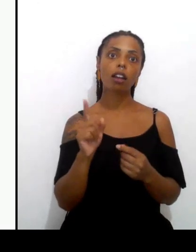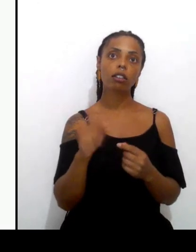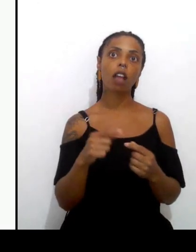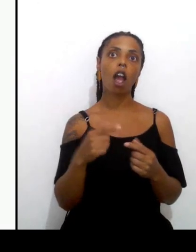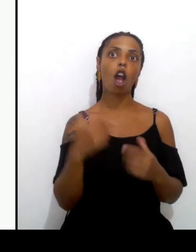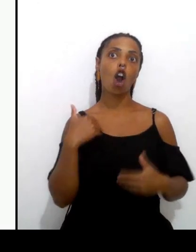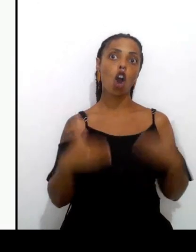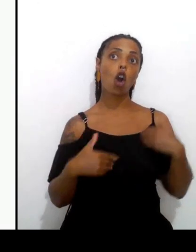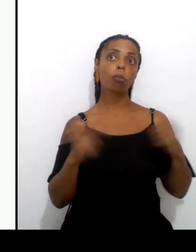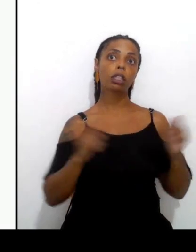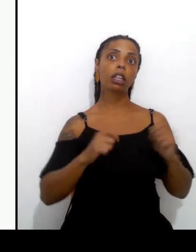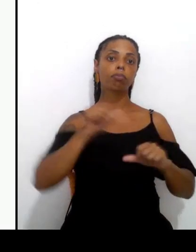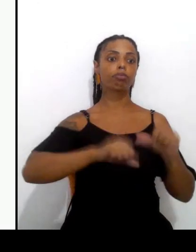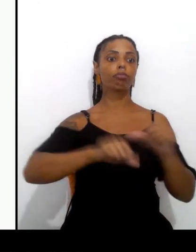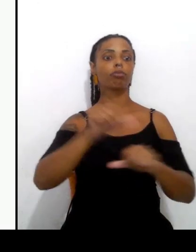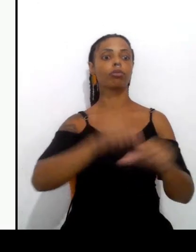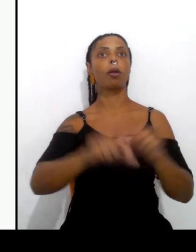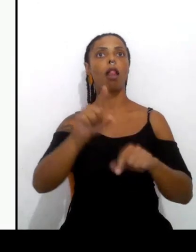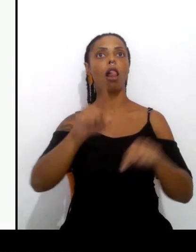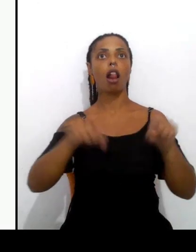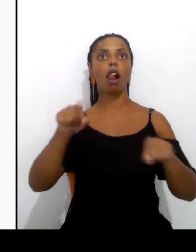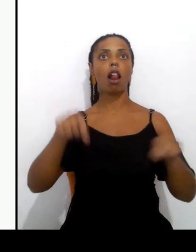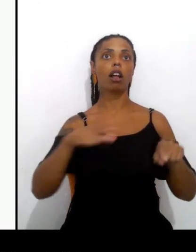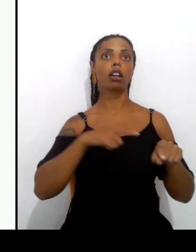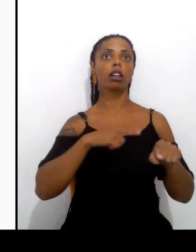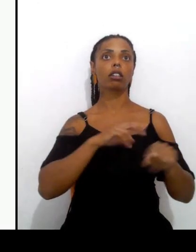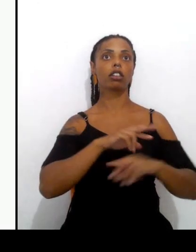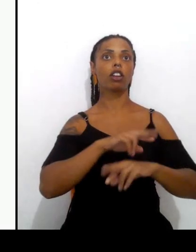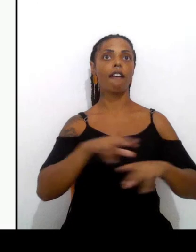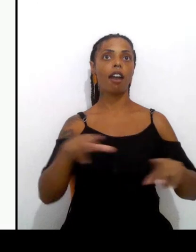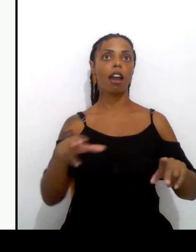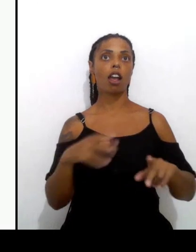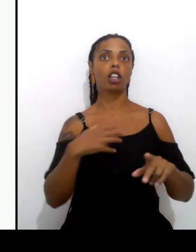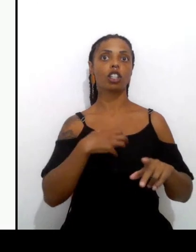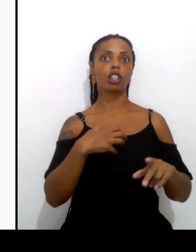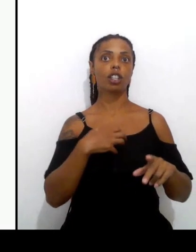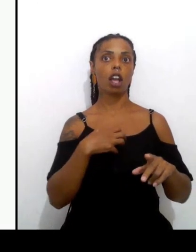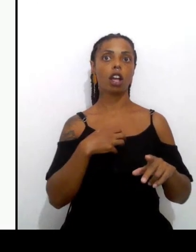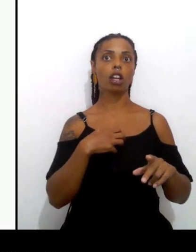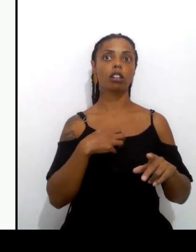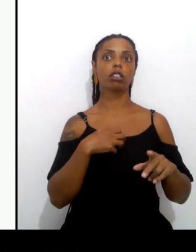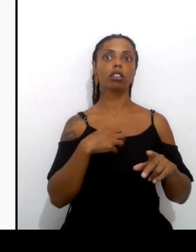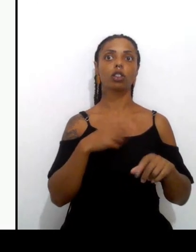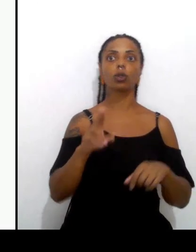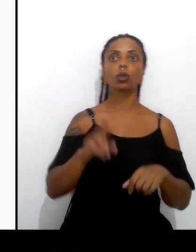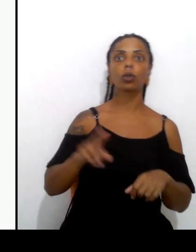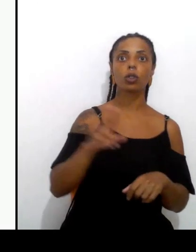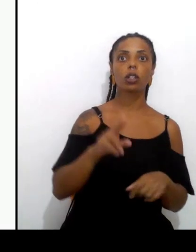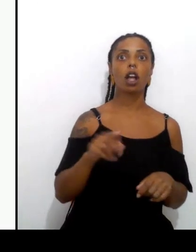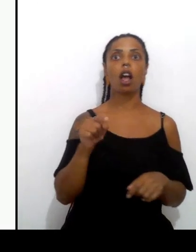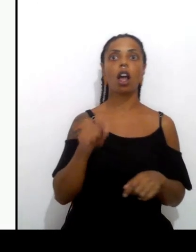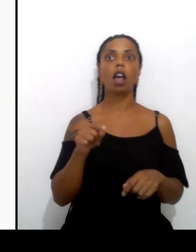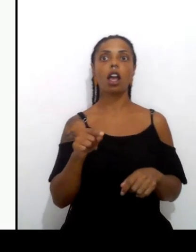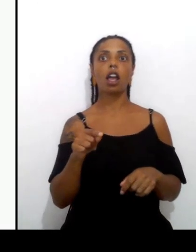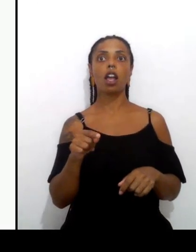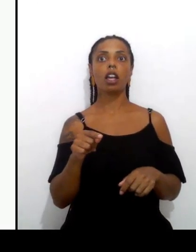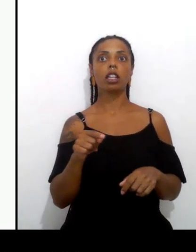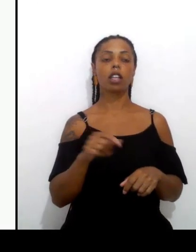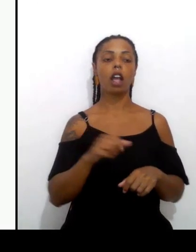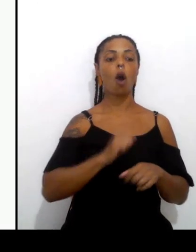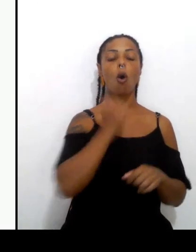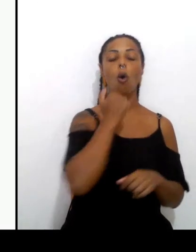há diversas etapas de articulação dessa tensão entre ouço e carne